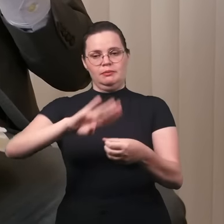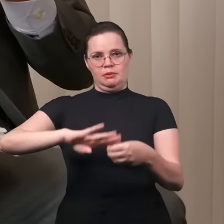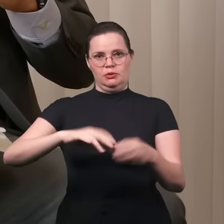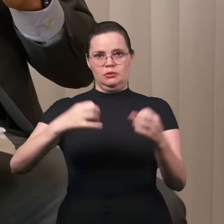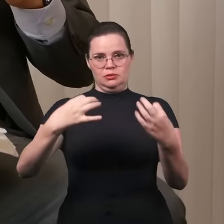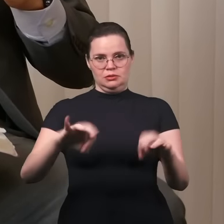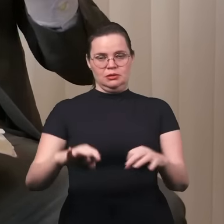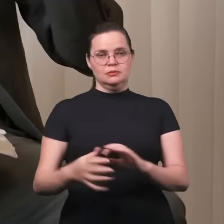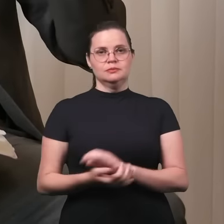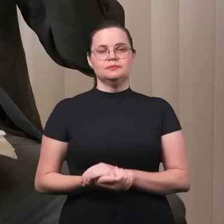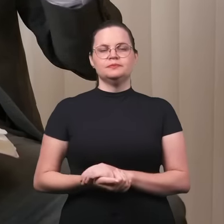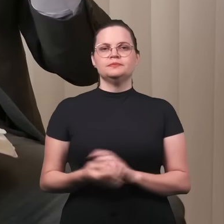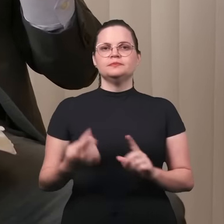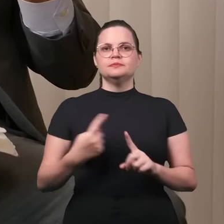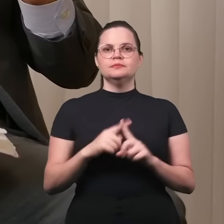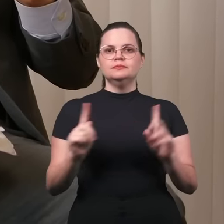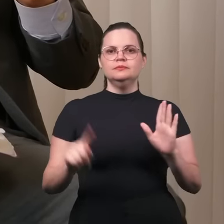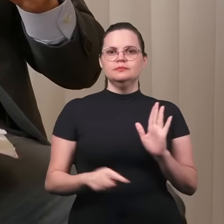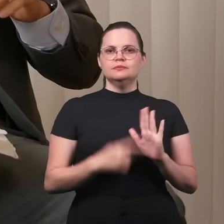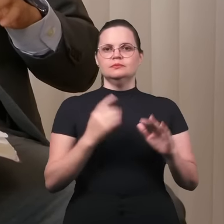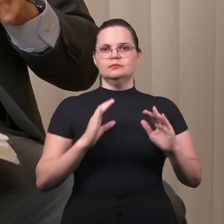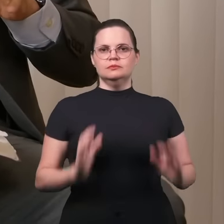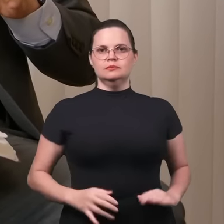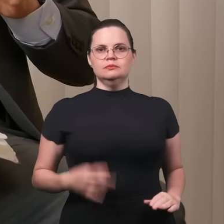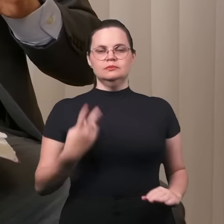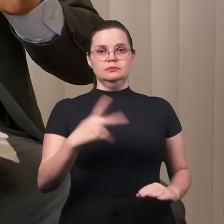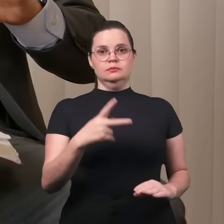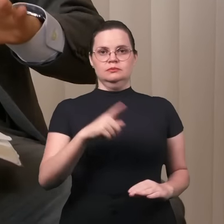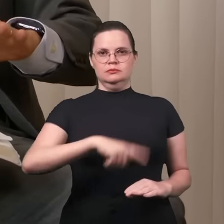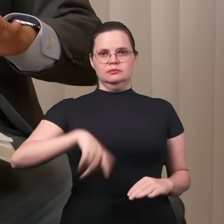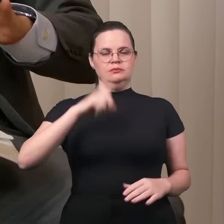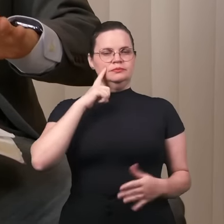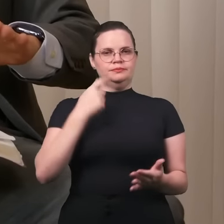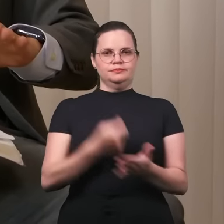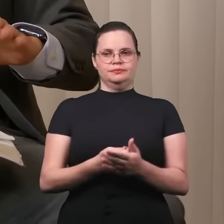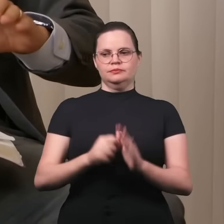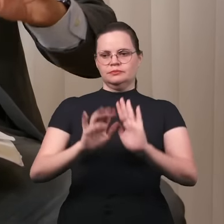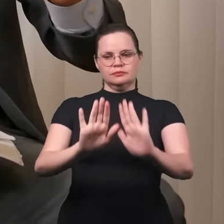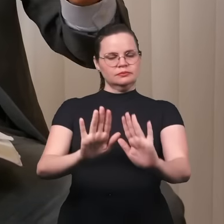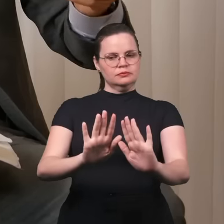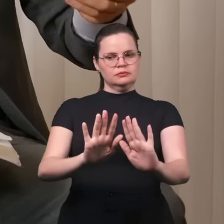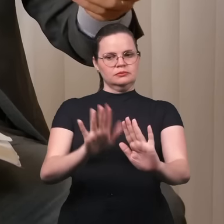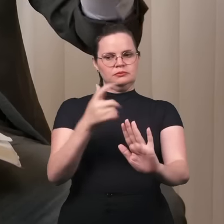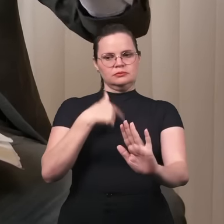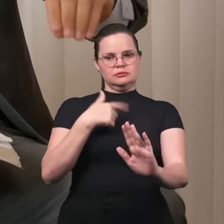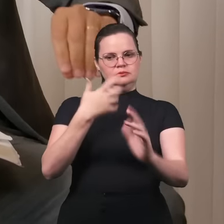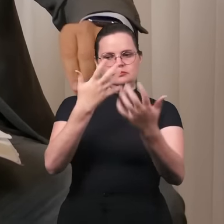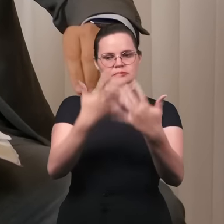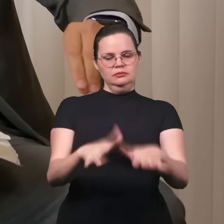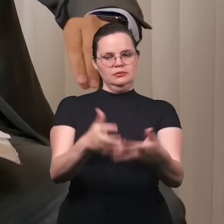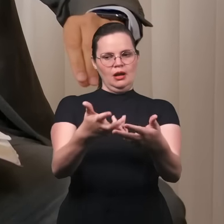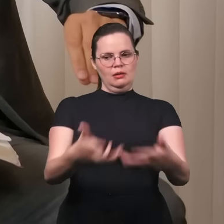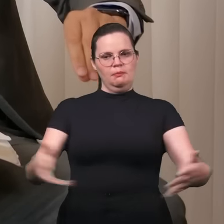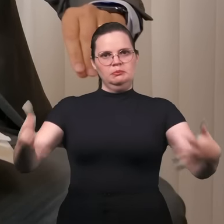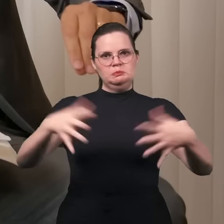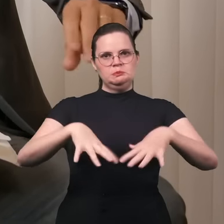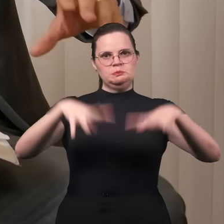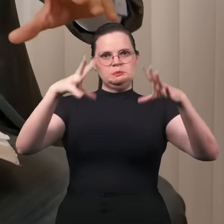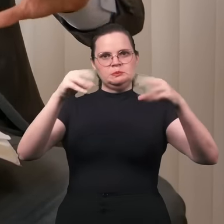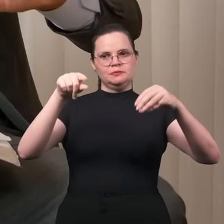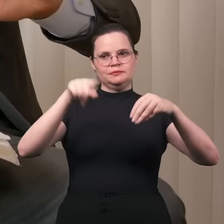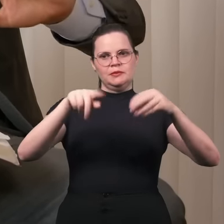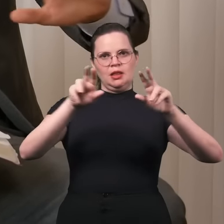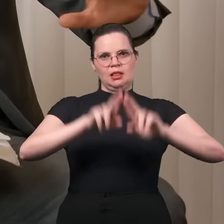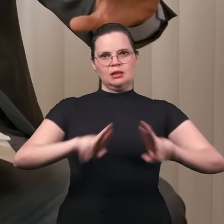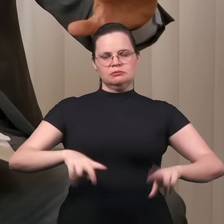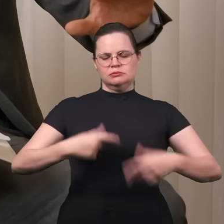Babilônia. Mas a primeira postura deles foi, olha, nós não vamos nos contaminar com o banquete real.